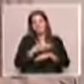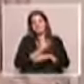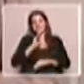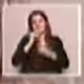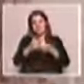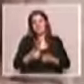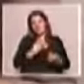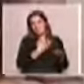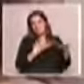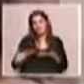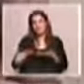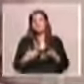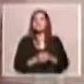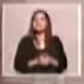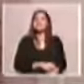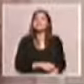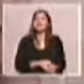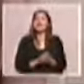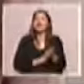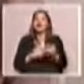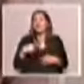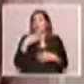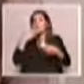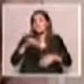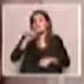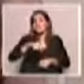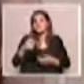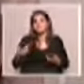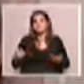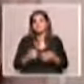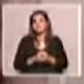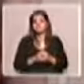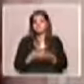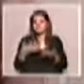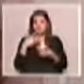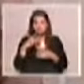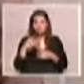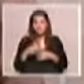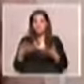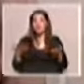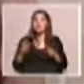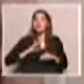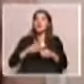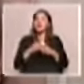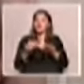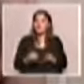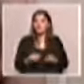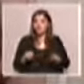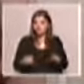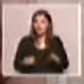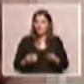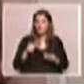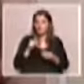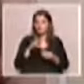pelo convite. Eu acredito que sim. É assim, naturalmente, o queijo com denominação